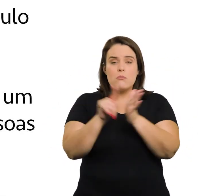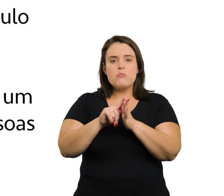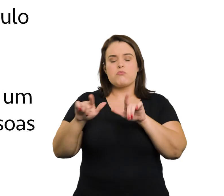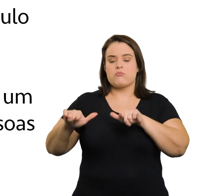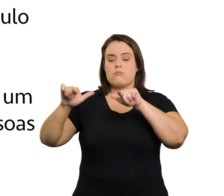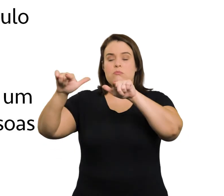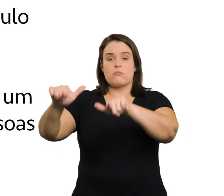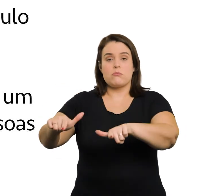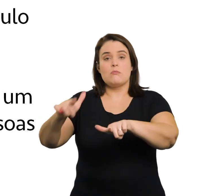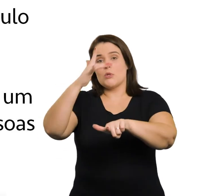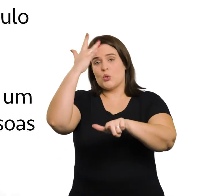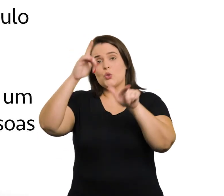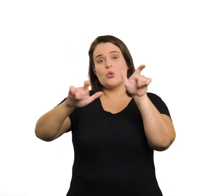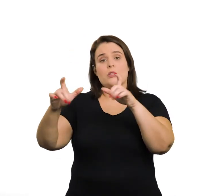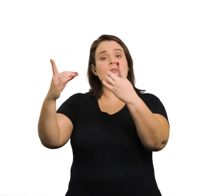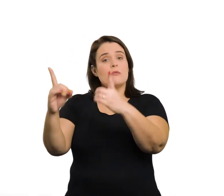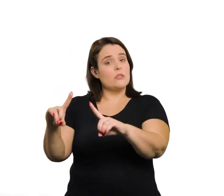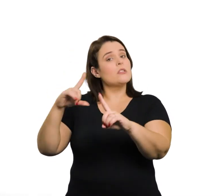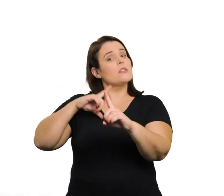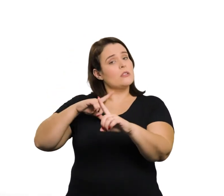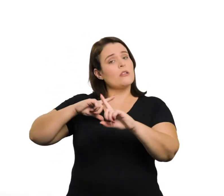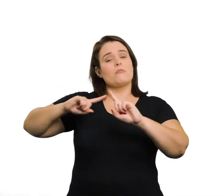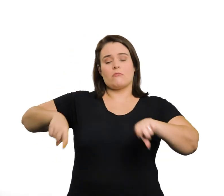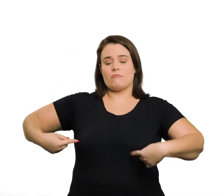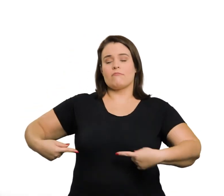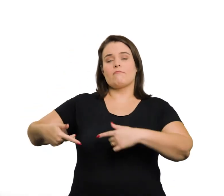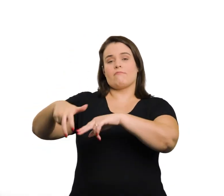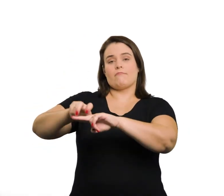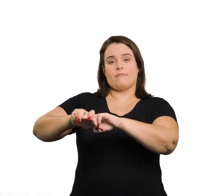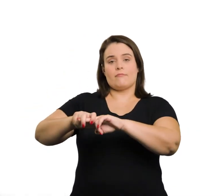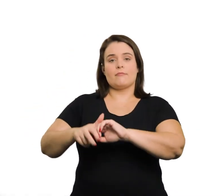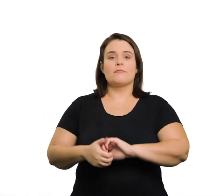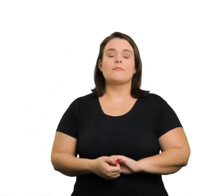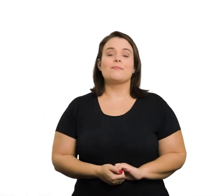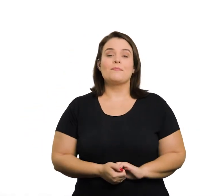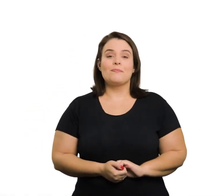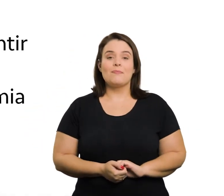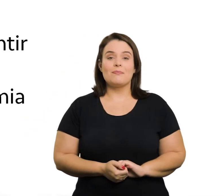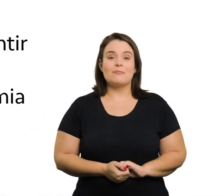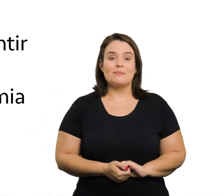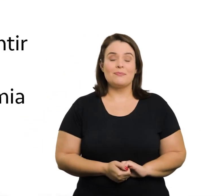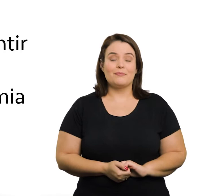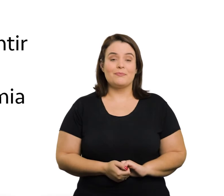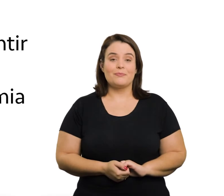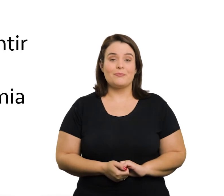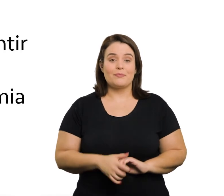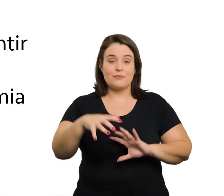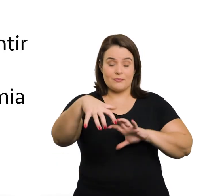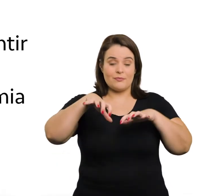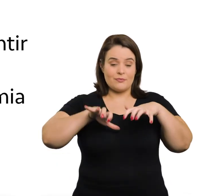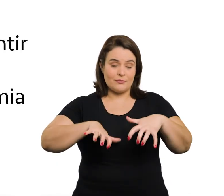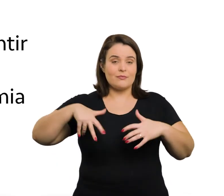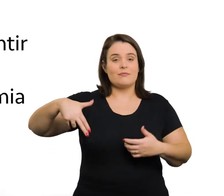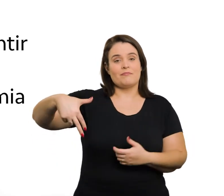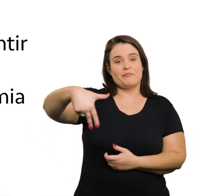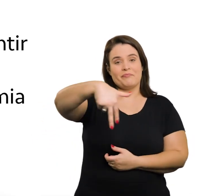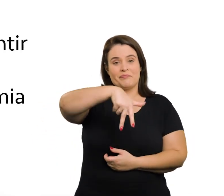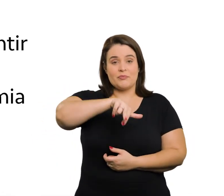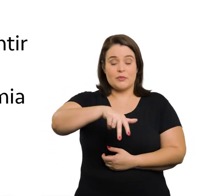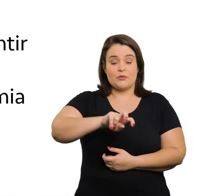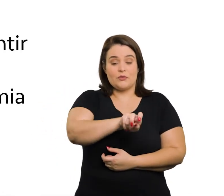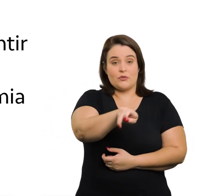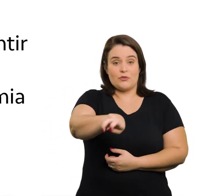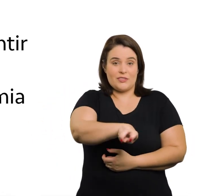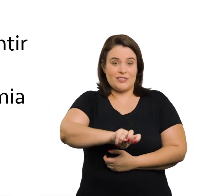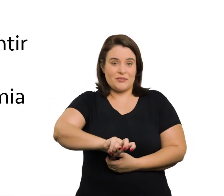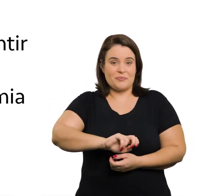um percentual de espaços para pessoas com deficiência em cadeira de rodas. Áreas de circulação